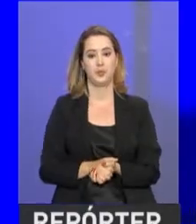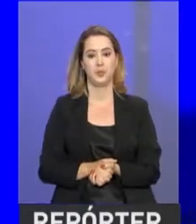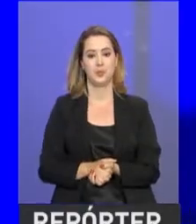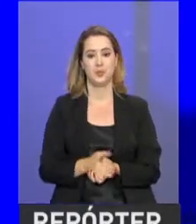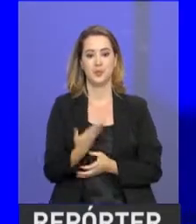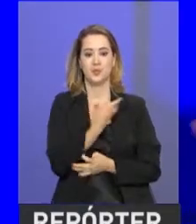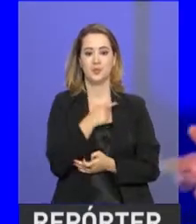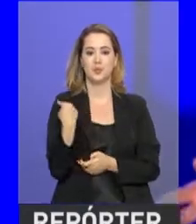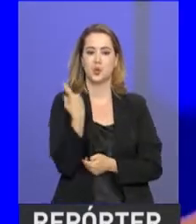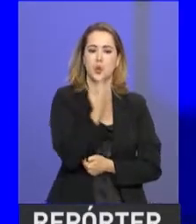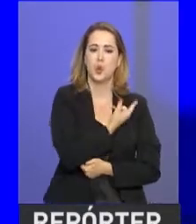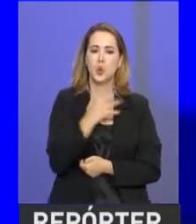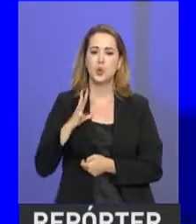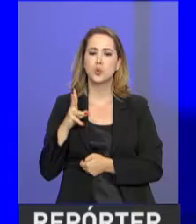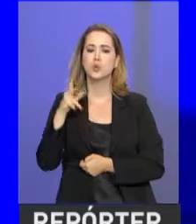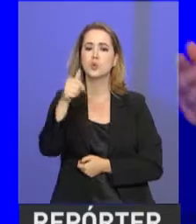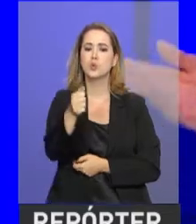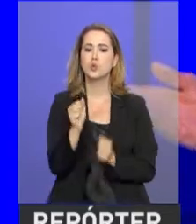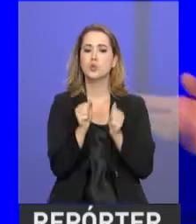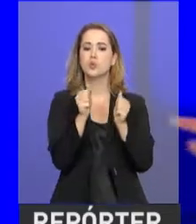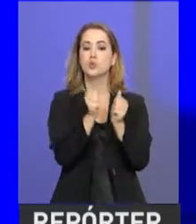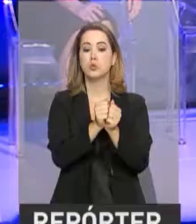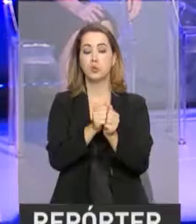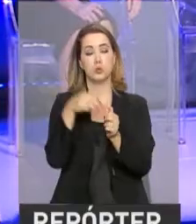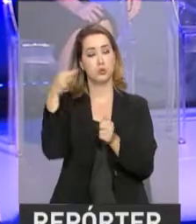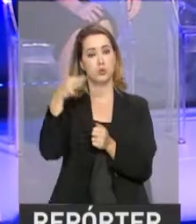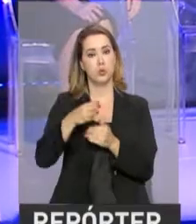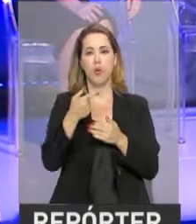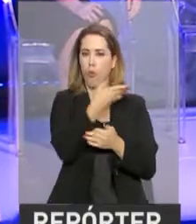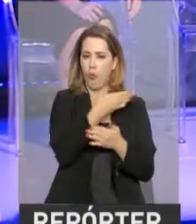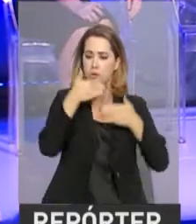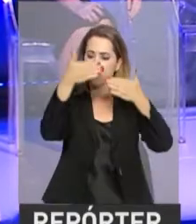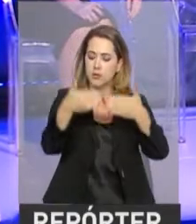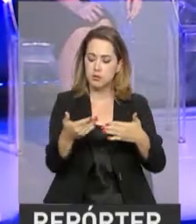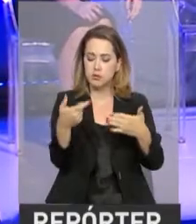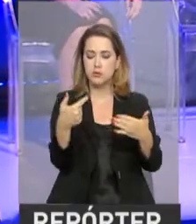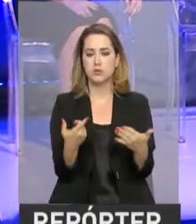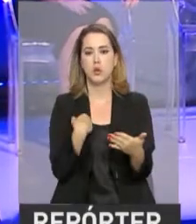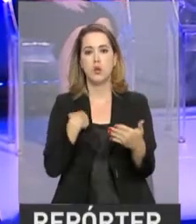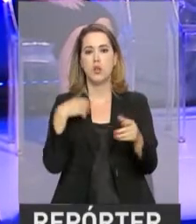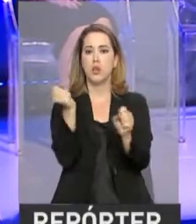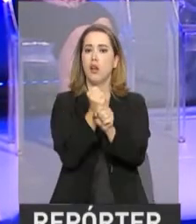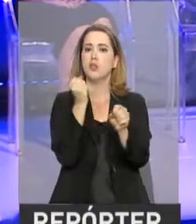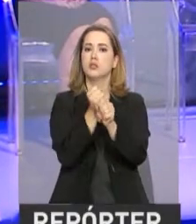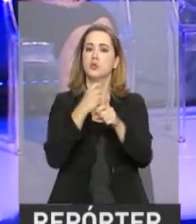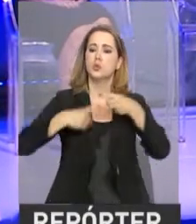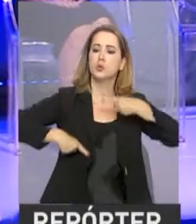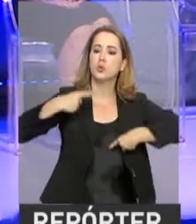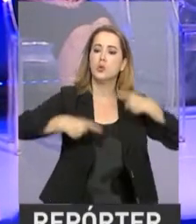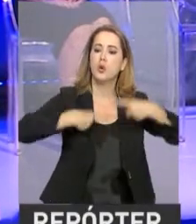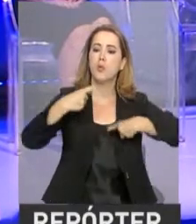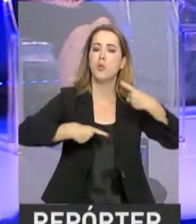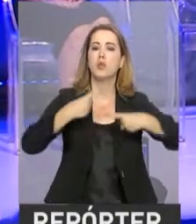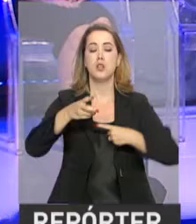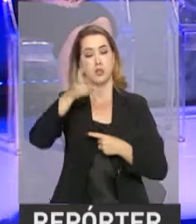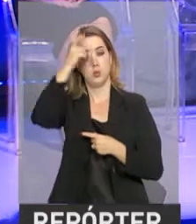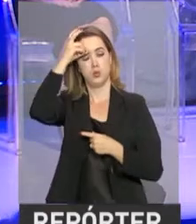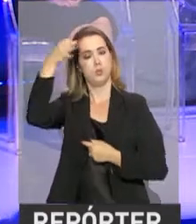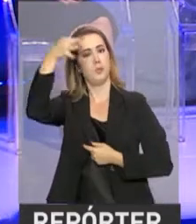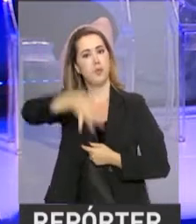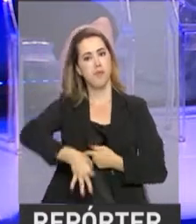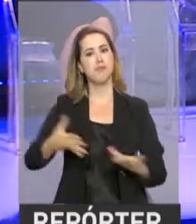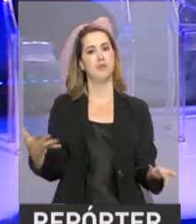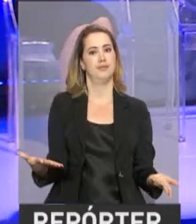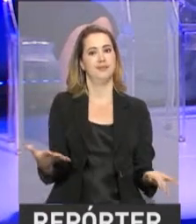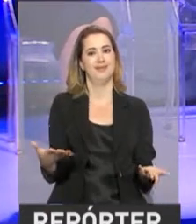Nós todos estamos determinados, com você à frente, a construir uma política cultural muito sólida.